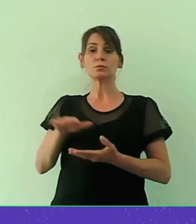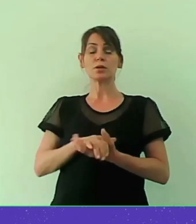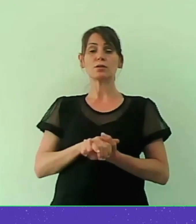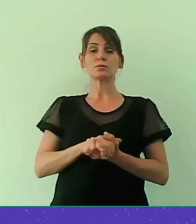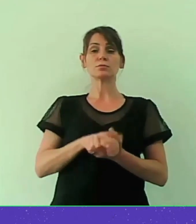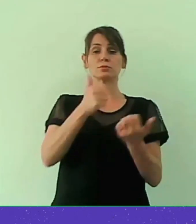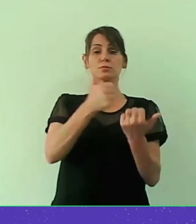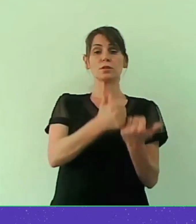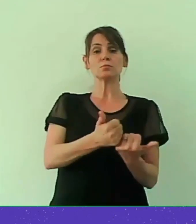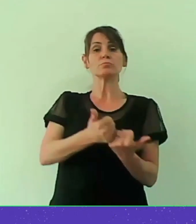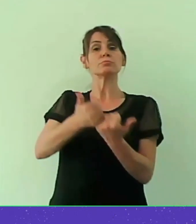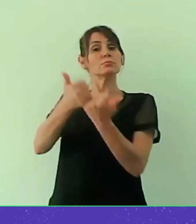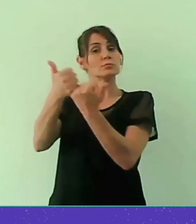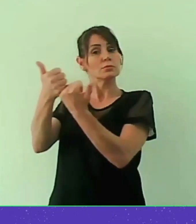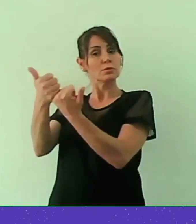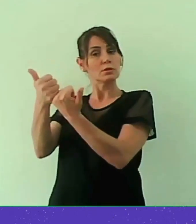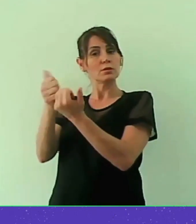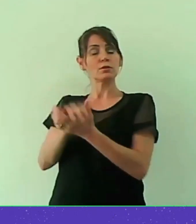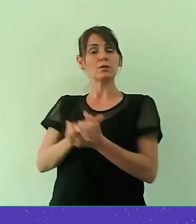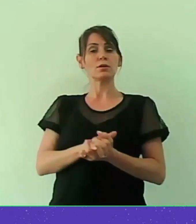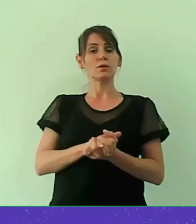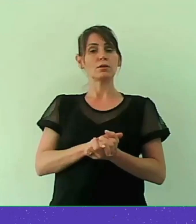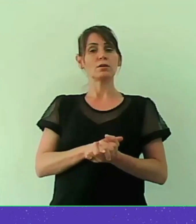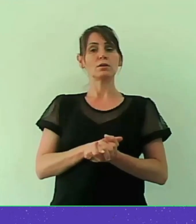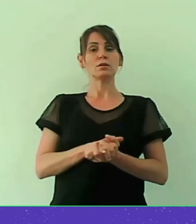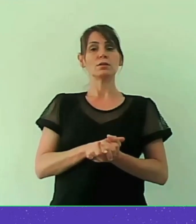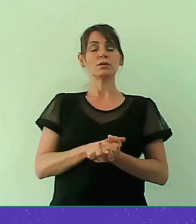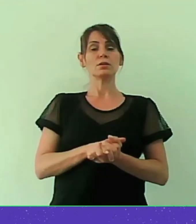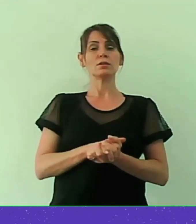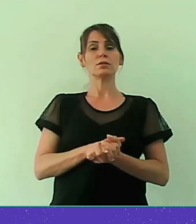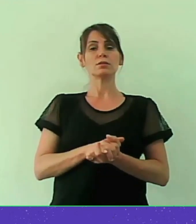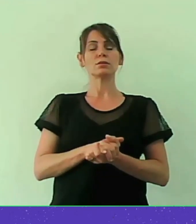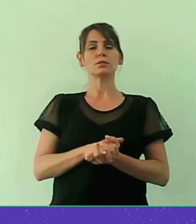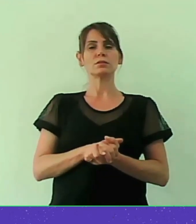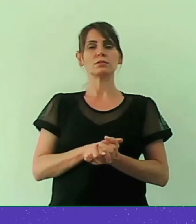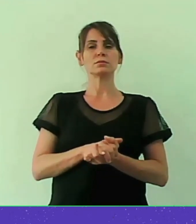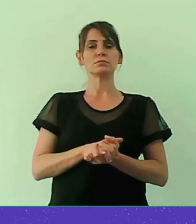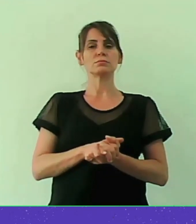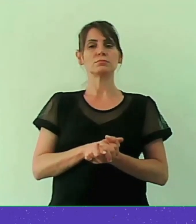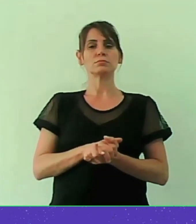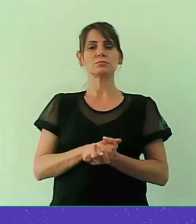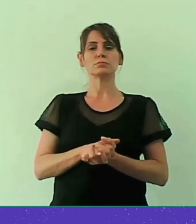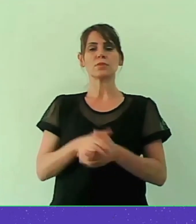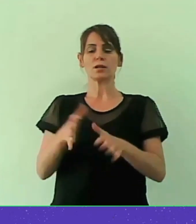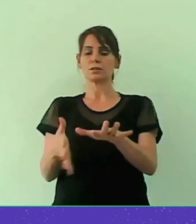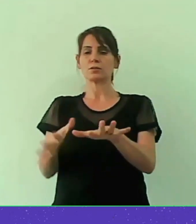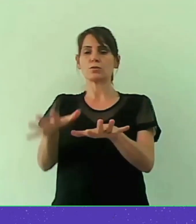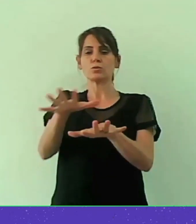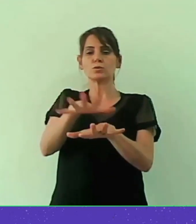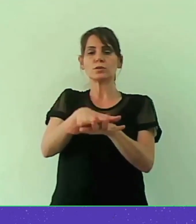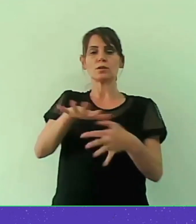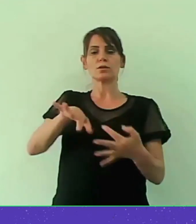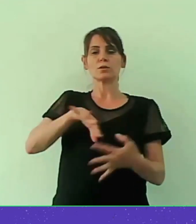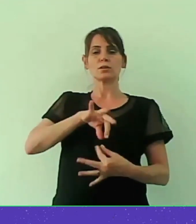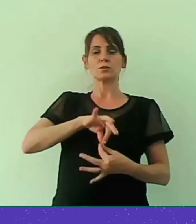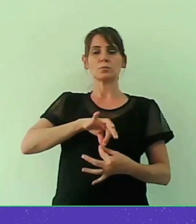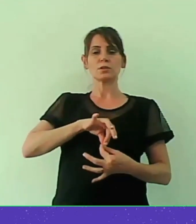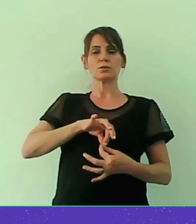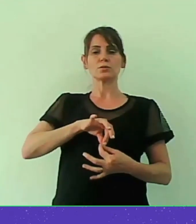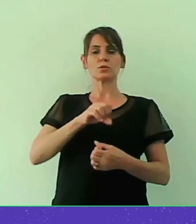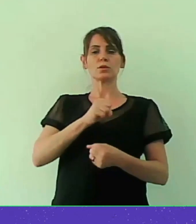apoiadores, que foram depois da inclusão que o Espírito fez a partir de 2014,